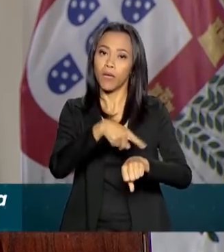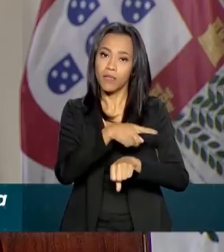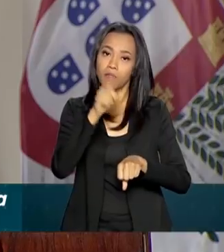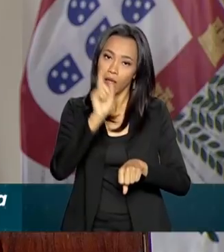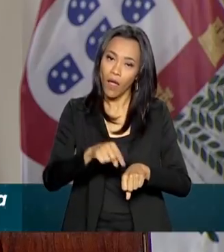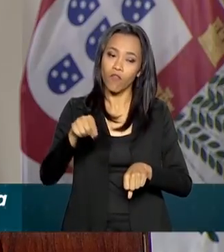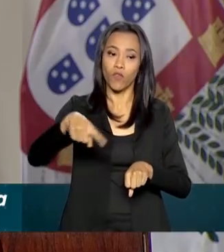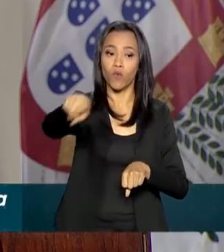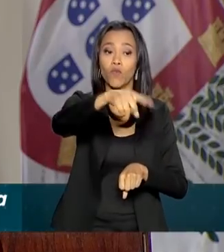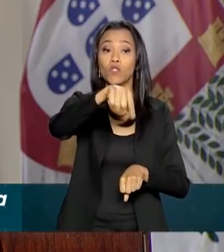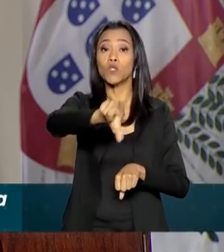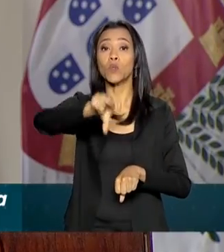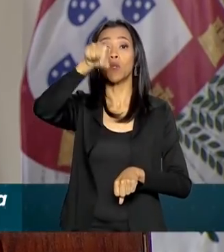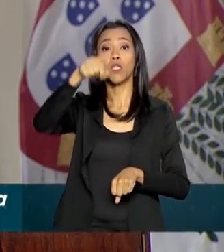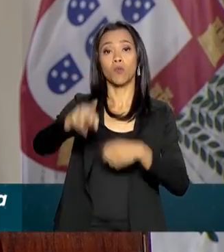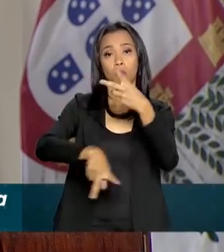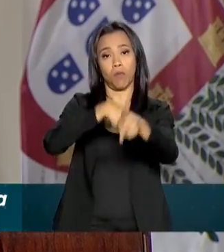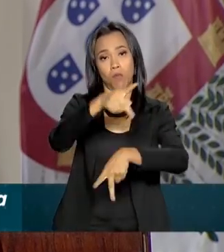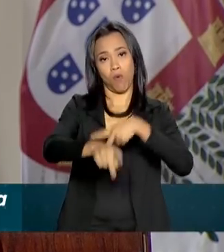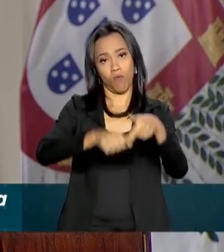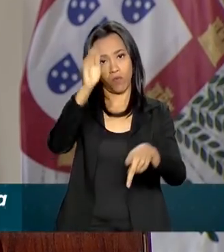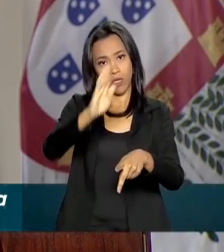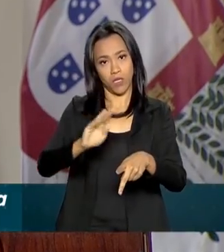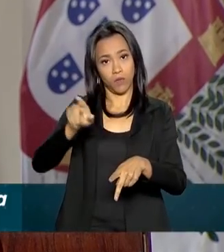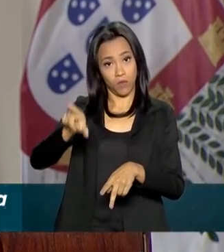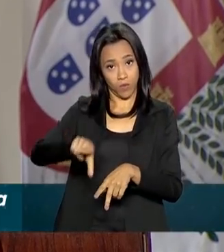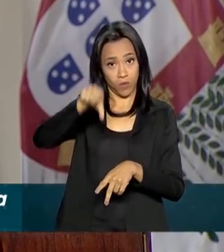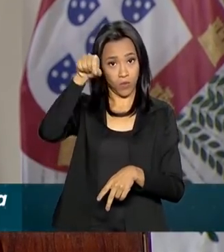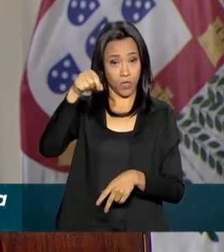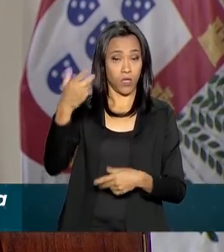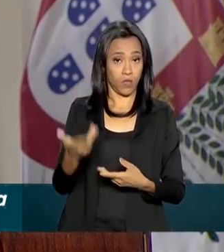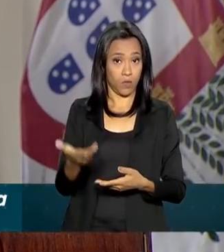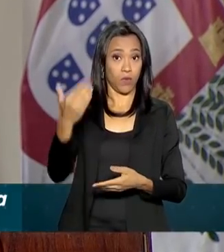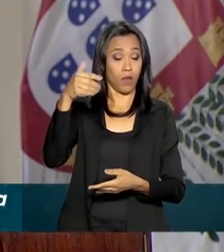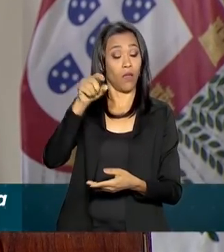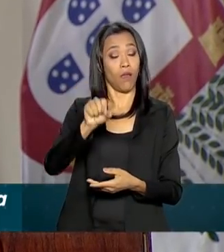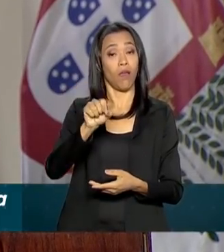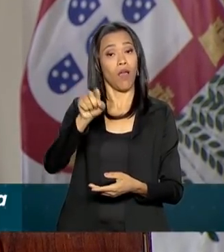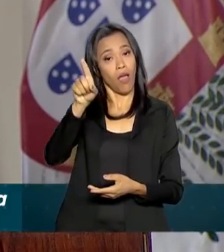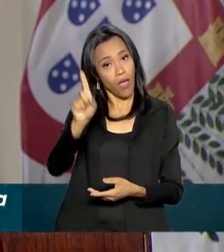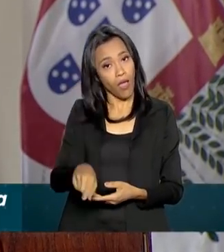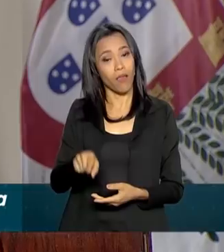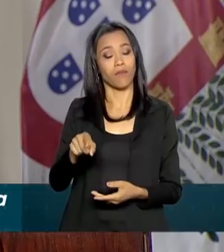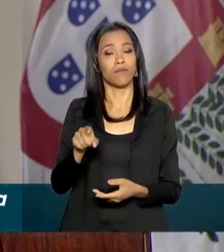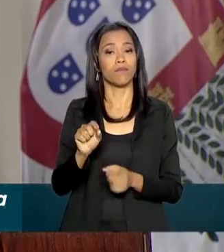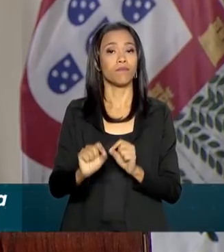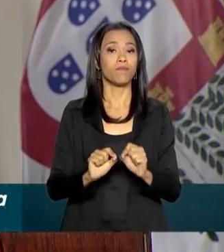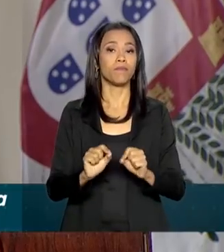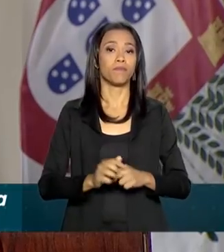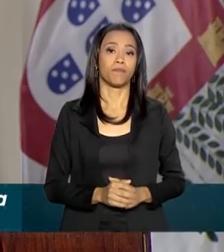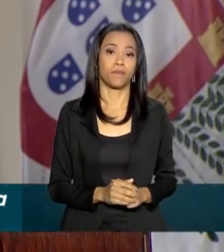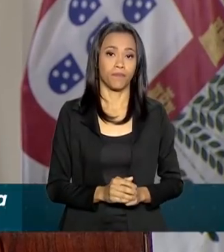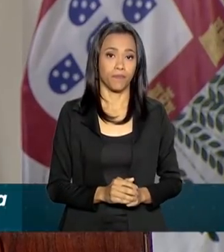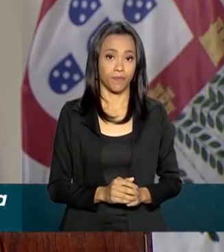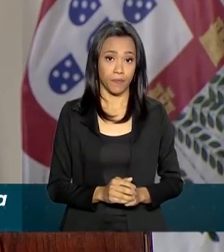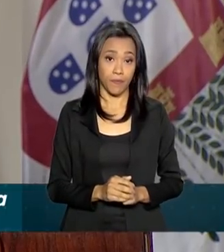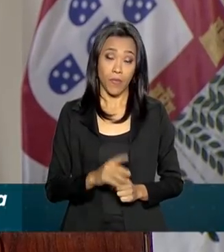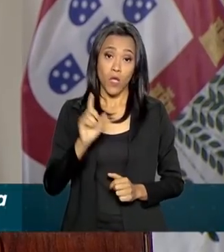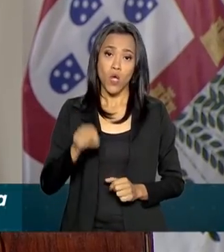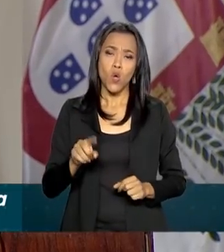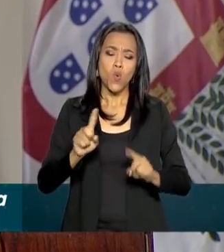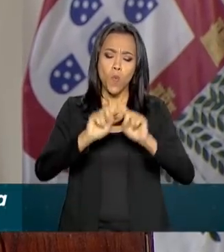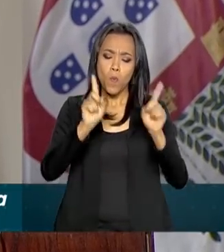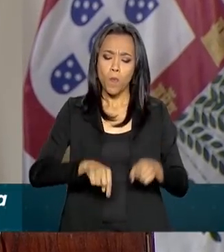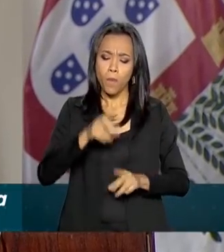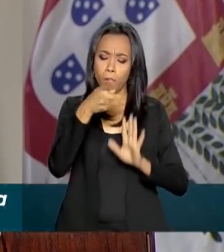brasileiros nas zonas com a escolha de uma plataforma que o povo identificou como sua é o projeto